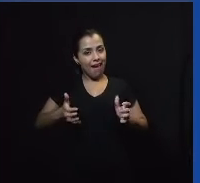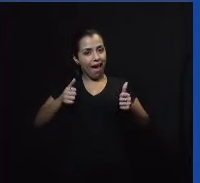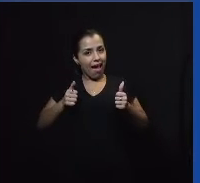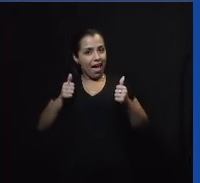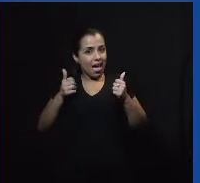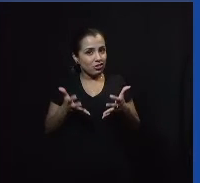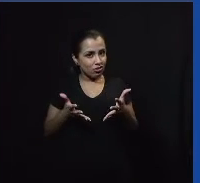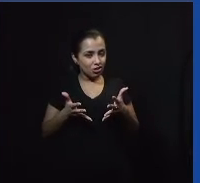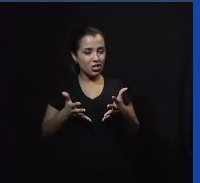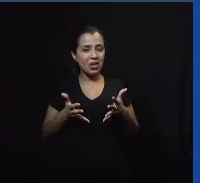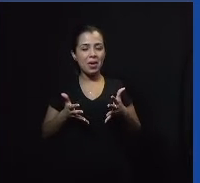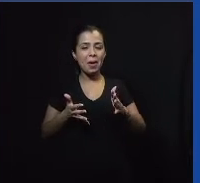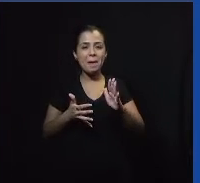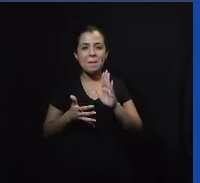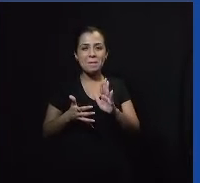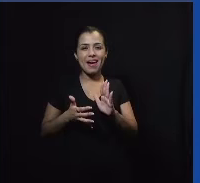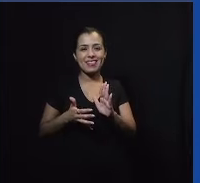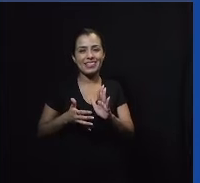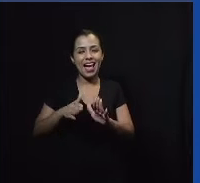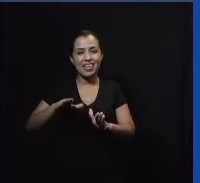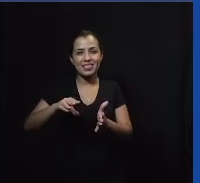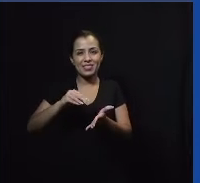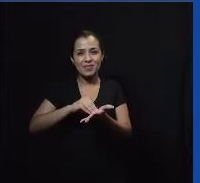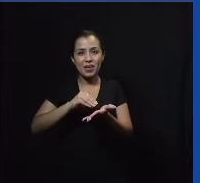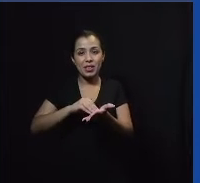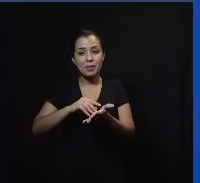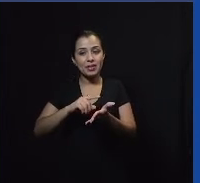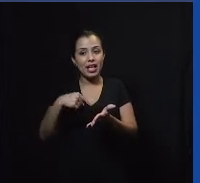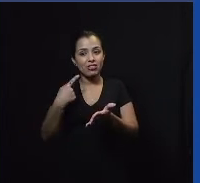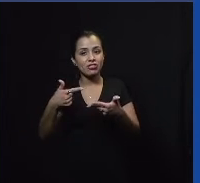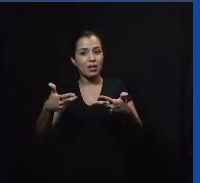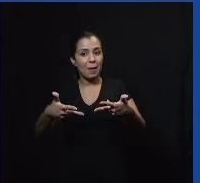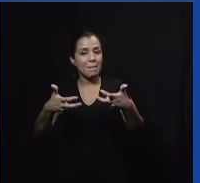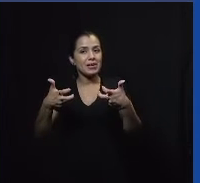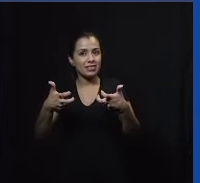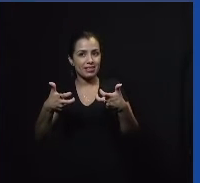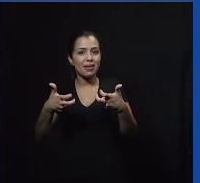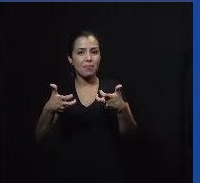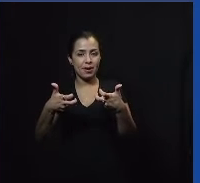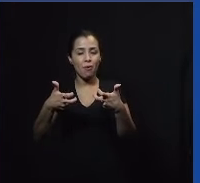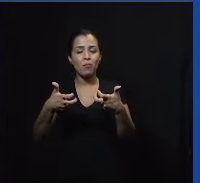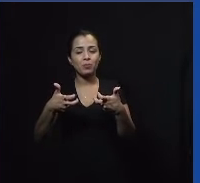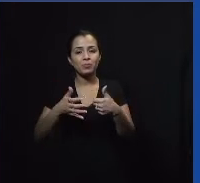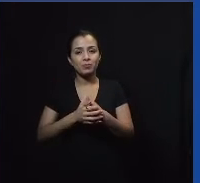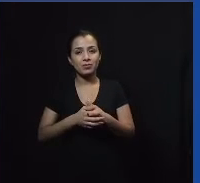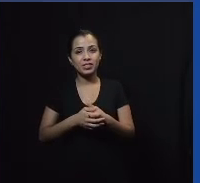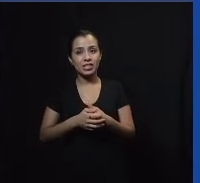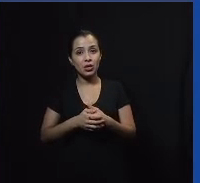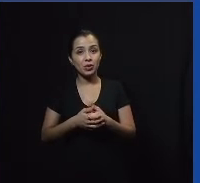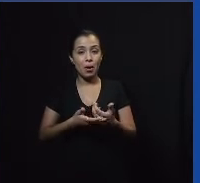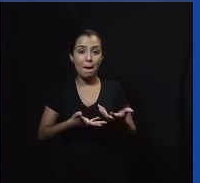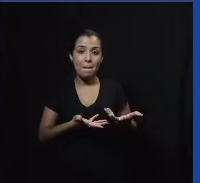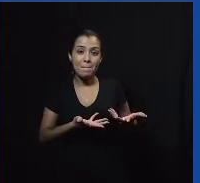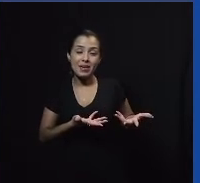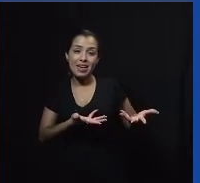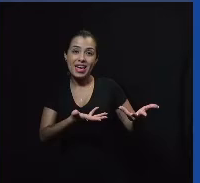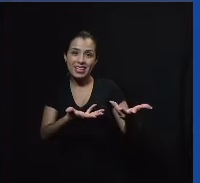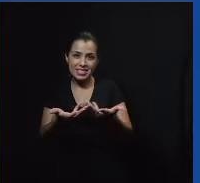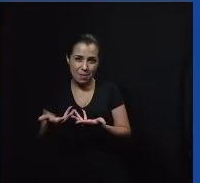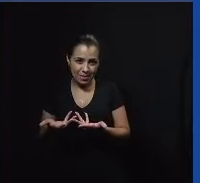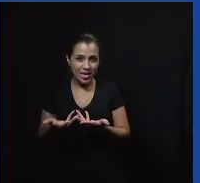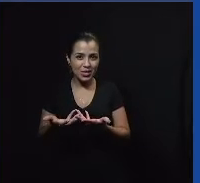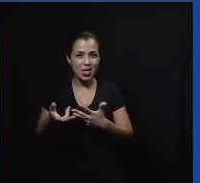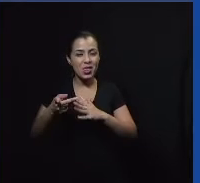foi notável não só pela receptividade que a gente teve da comunidade escolar. Então, o quão bem recebido foi o programa e a possibilidade